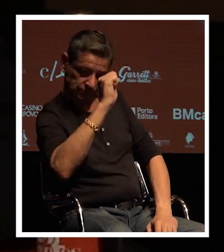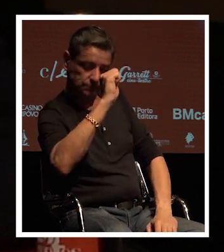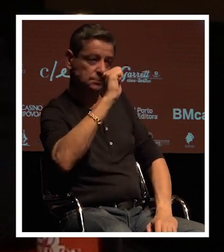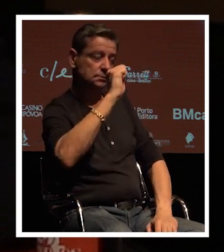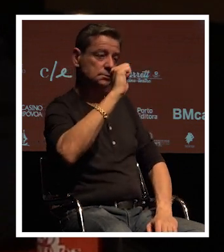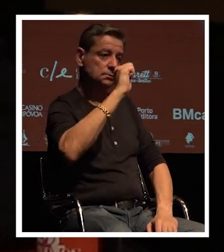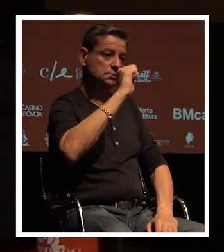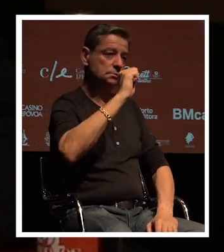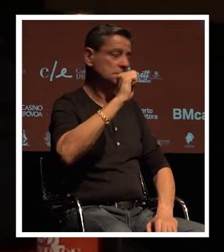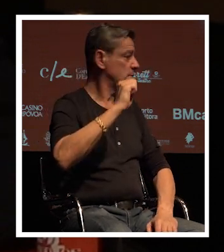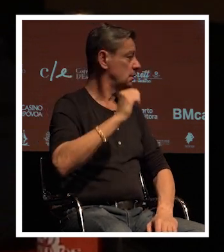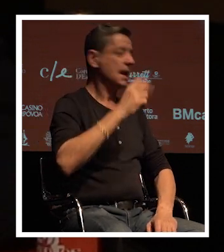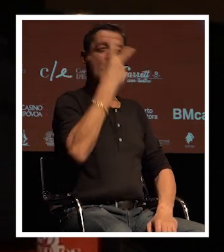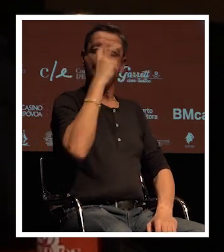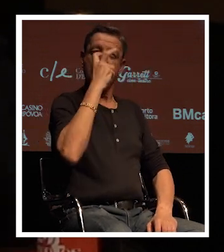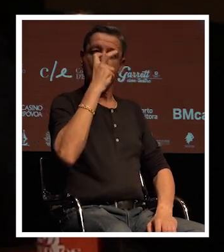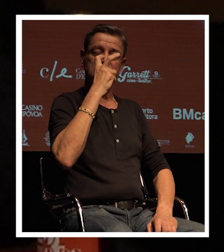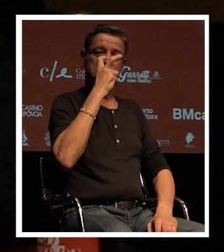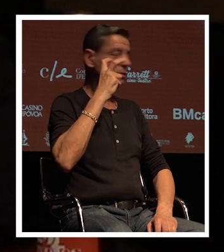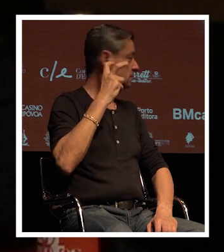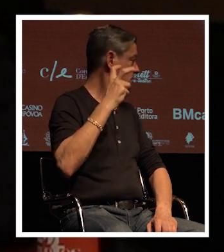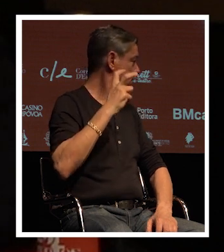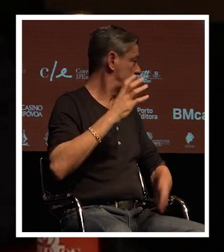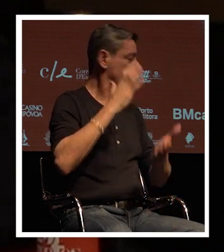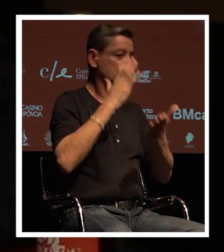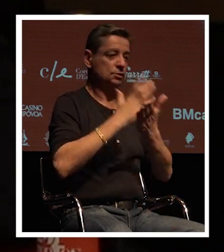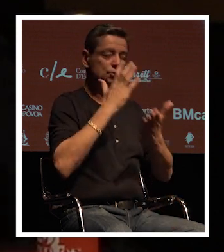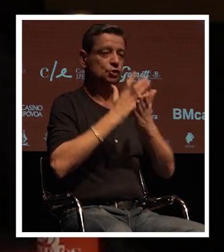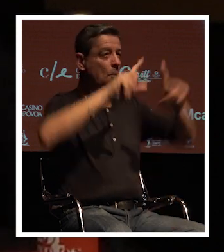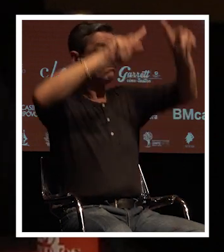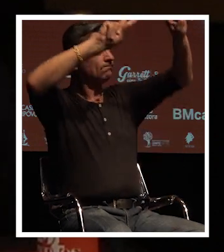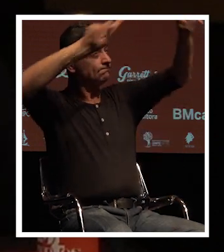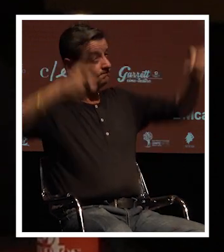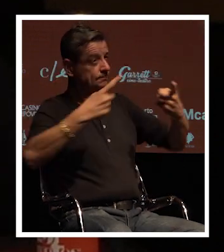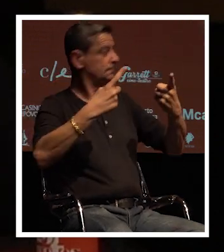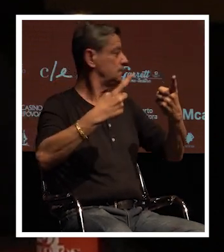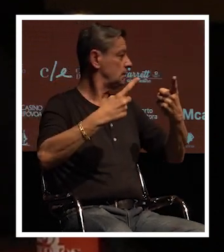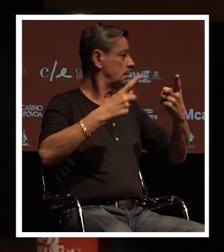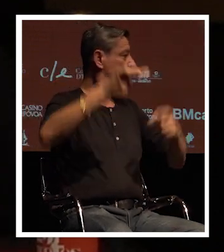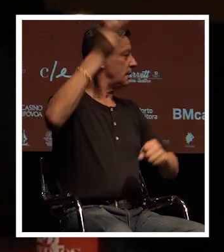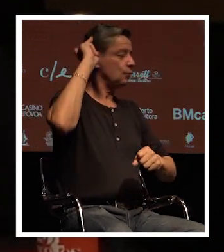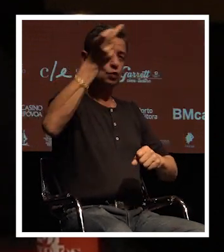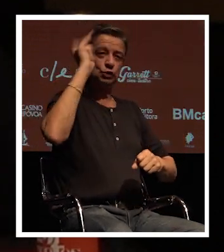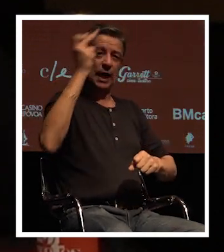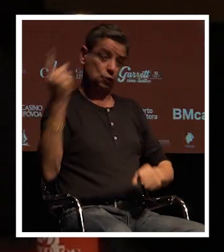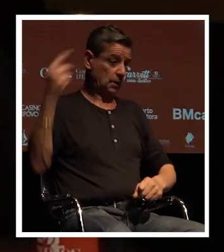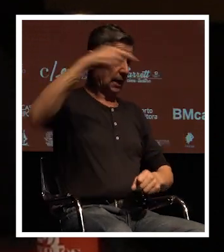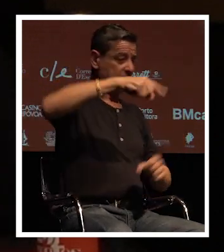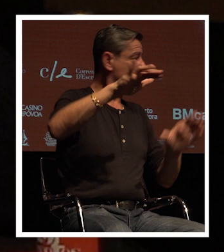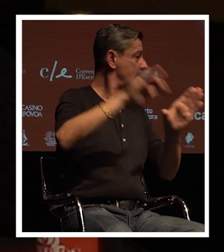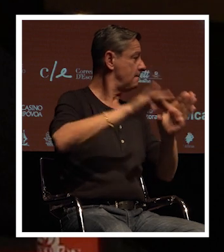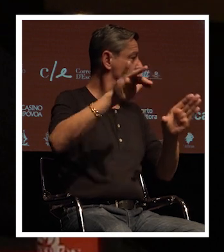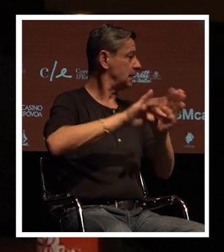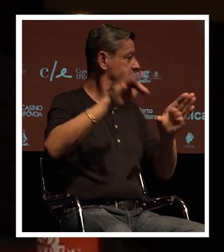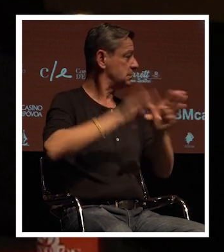bem é é curioso porque só como um pequeno parênteses eu estive aqui nuns anos a que eu estive aqui e não foi